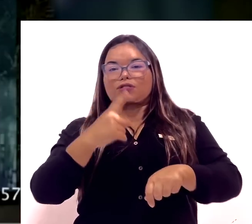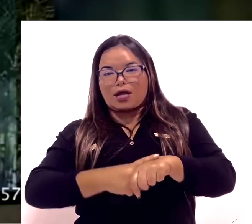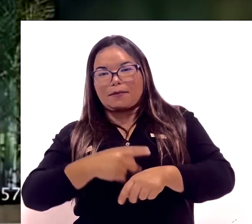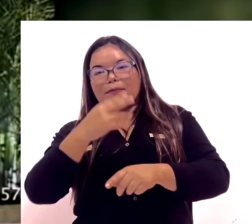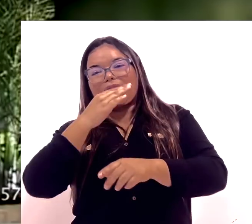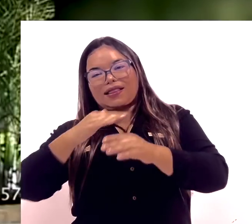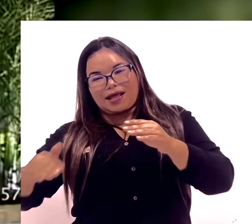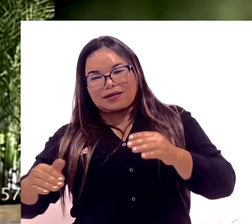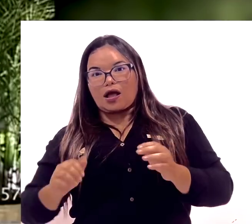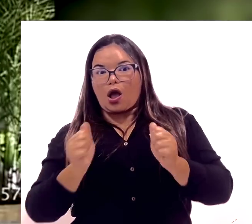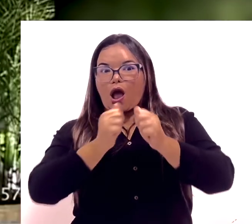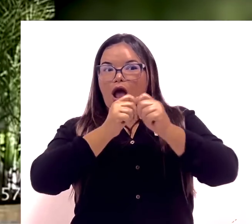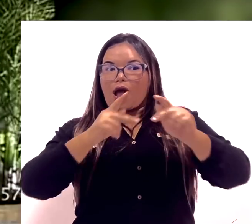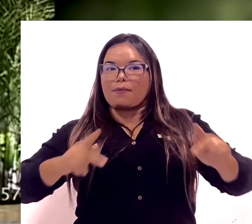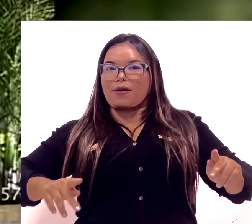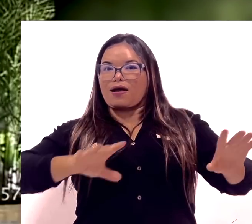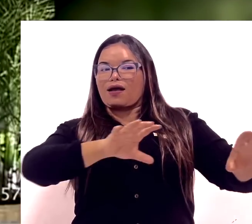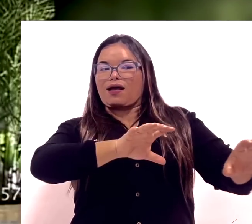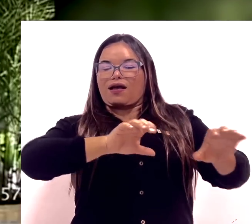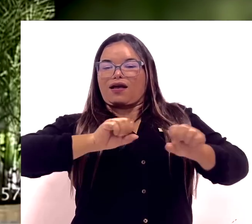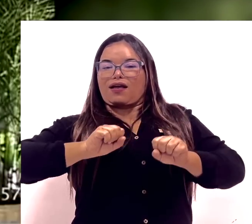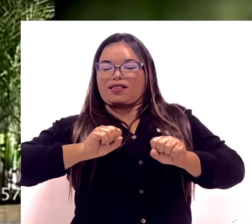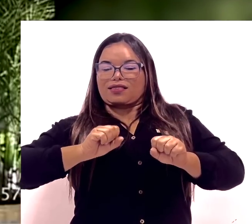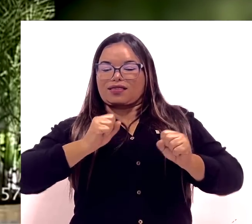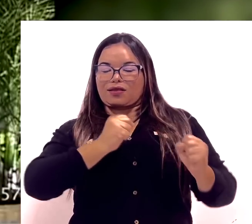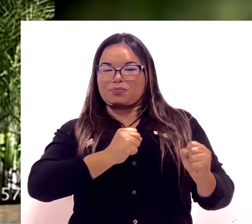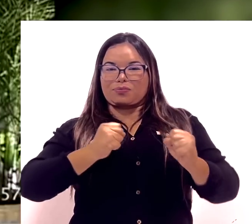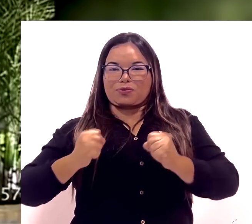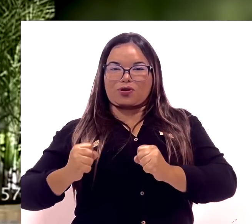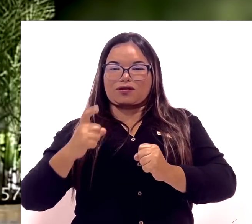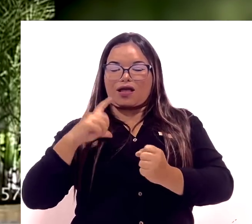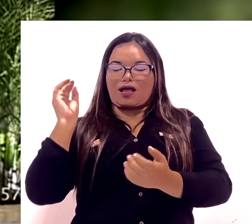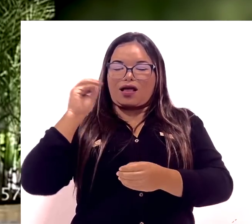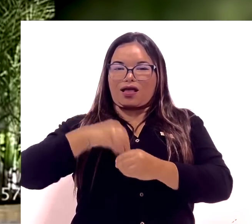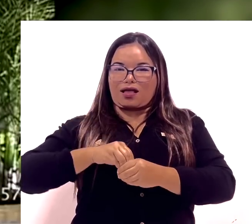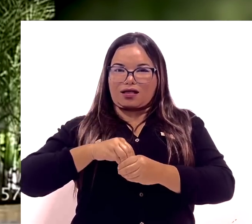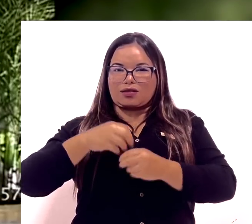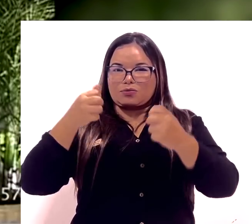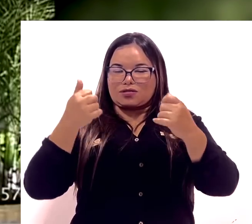Apocalipse toma este tema deste poder e o traz ao coração do livro.